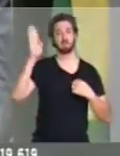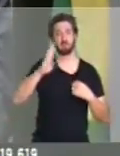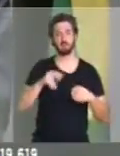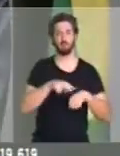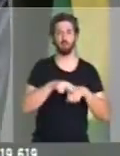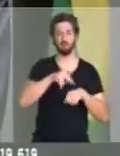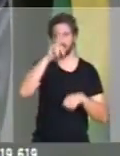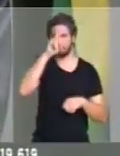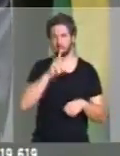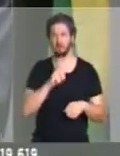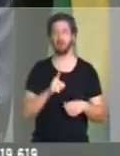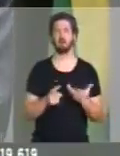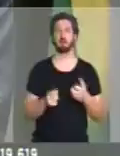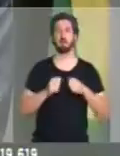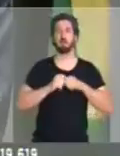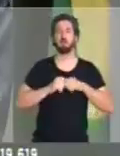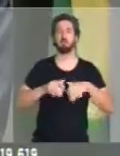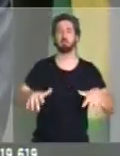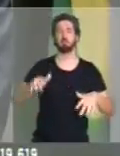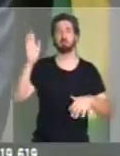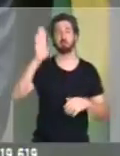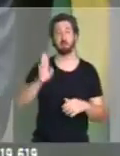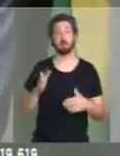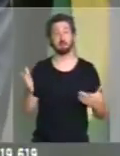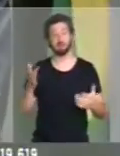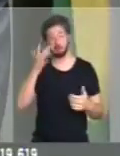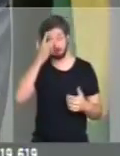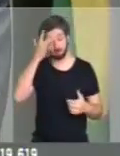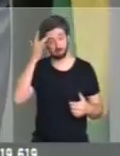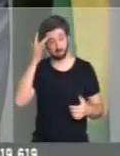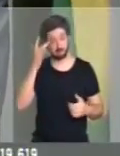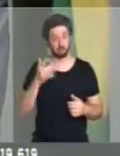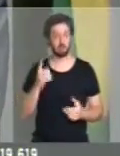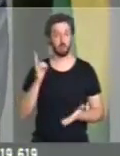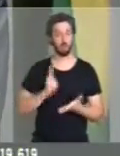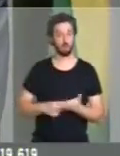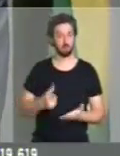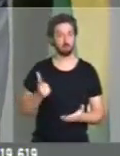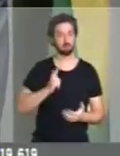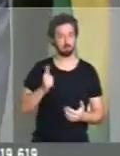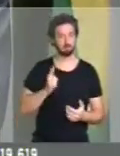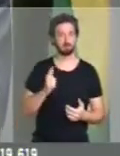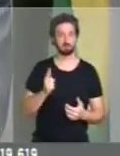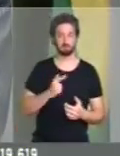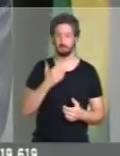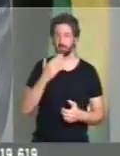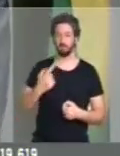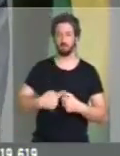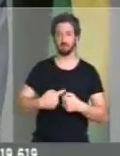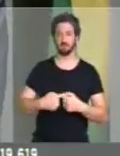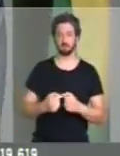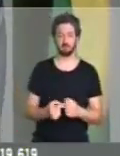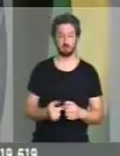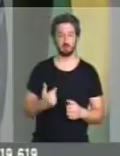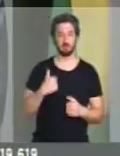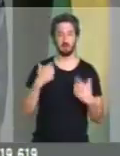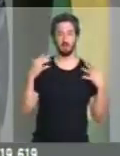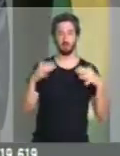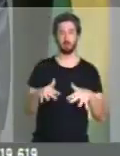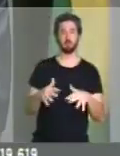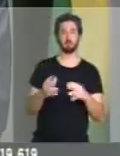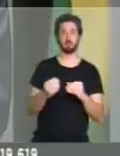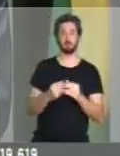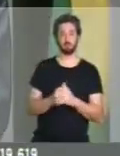verde e amarelo tomando conta do nosso país, e pessoas comprometidas com seus municípios. Isso me chamou muito a